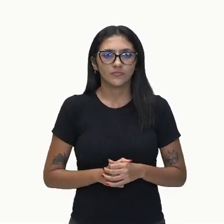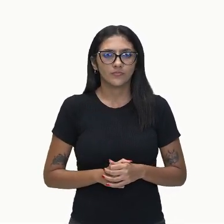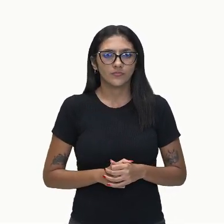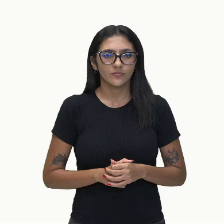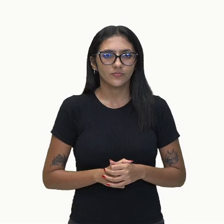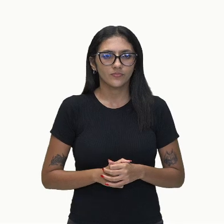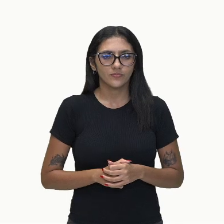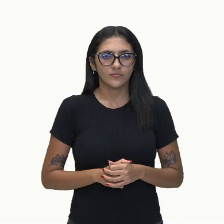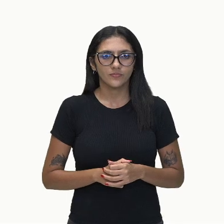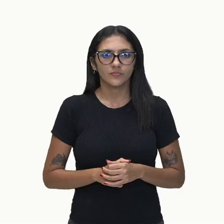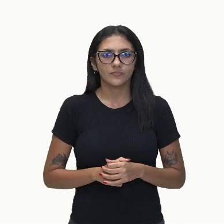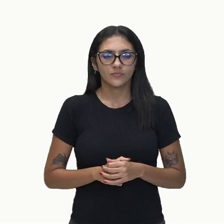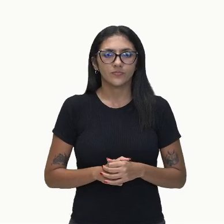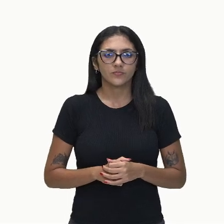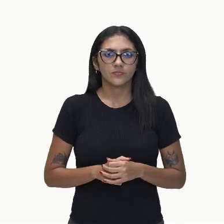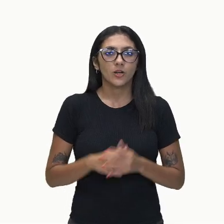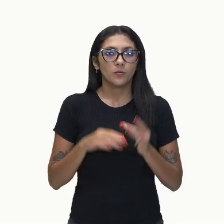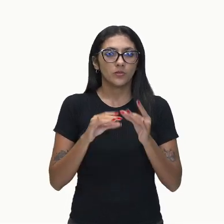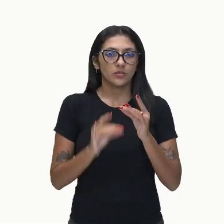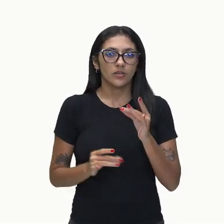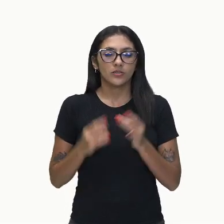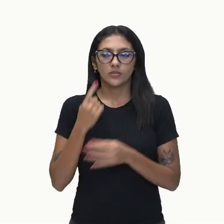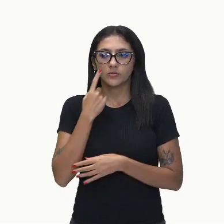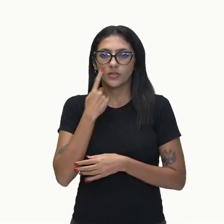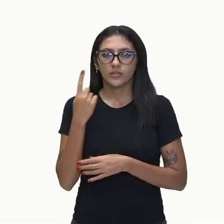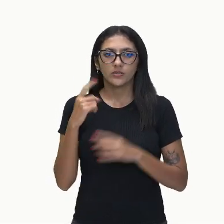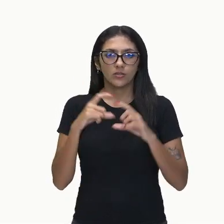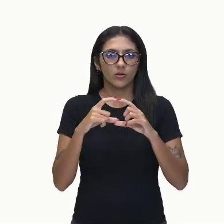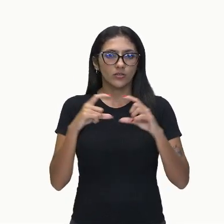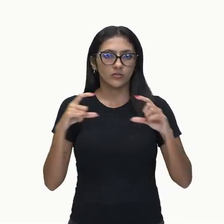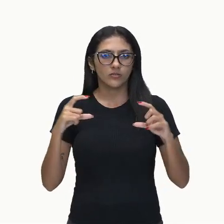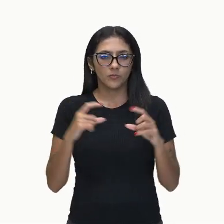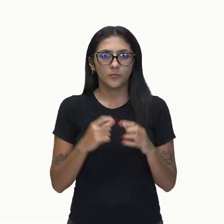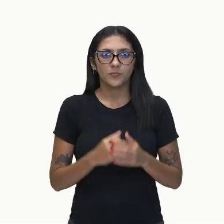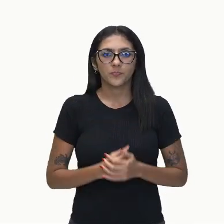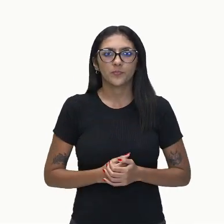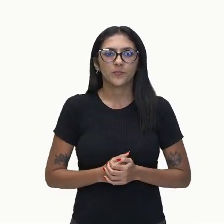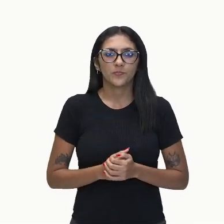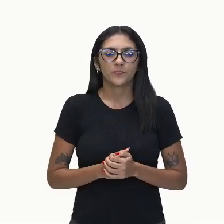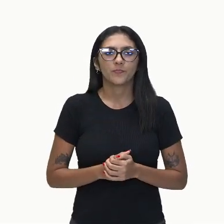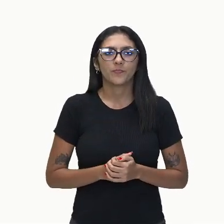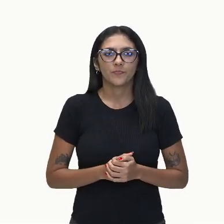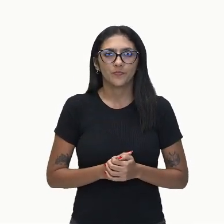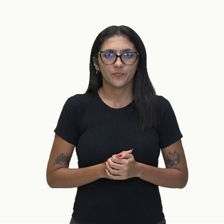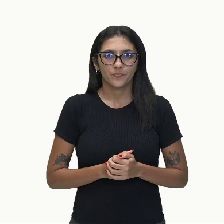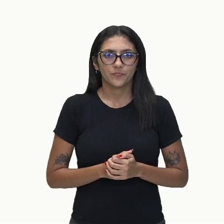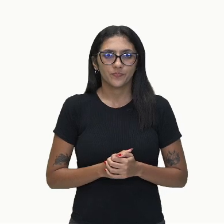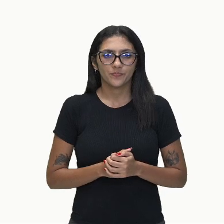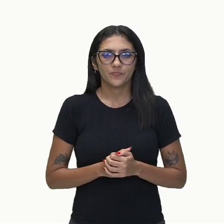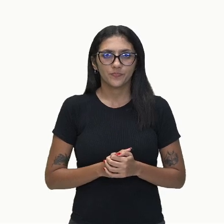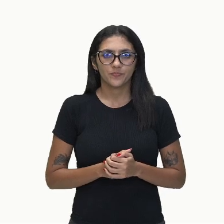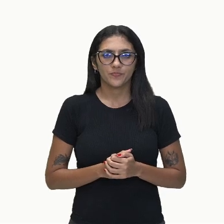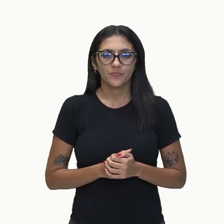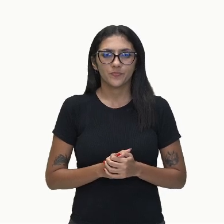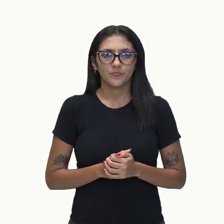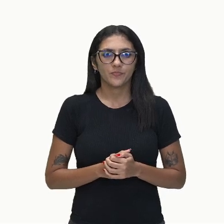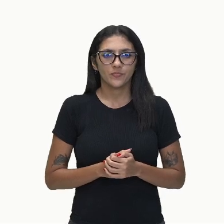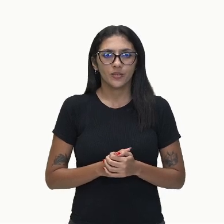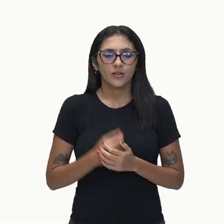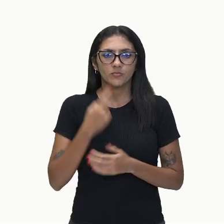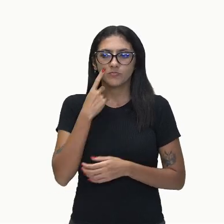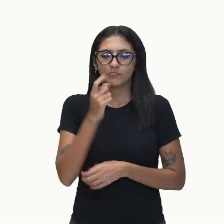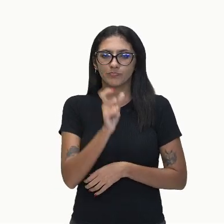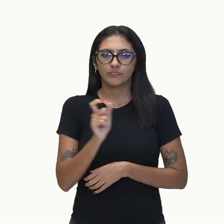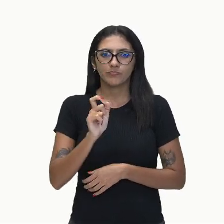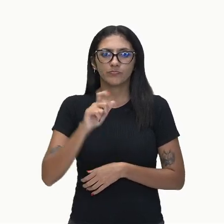Então, pela definição temos o logaritmo, a gente lê da seguinte forma. Esse log aqui